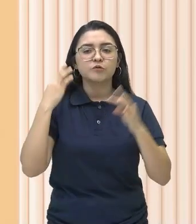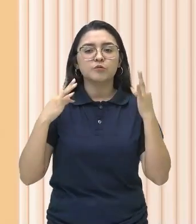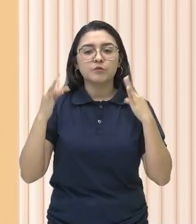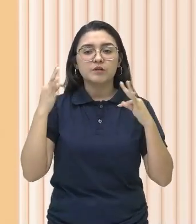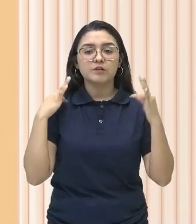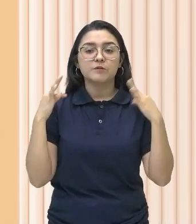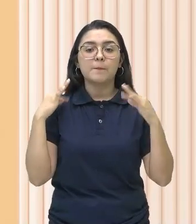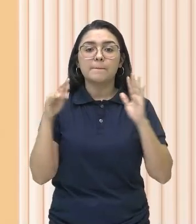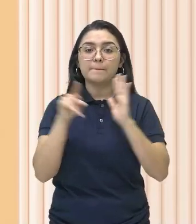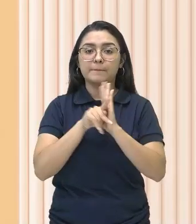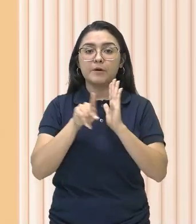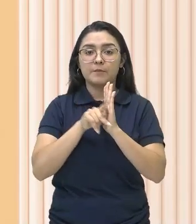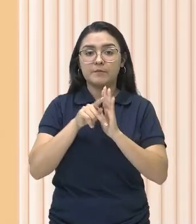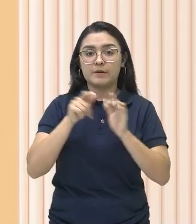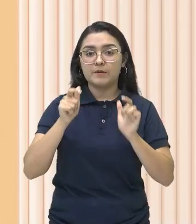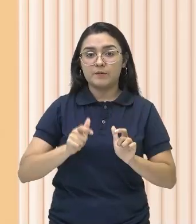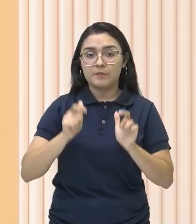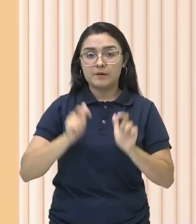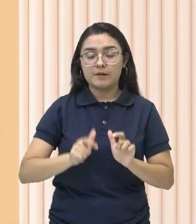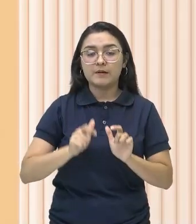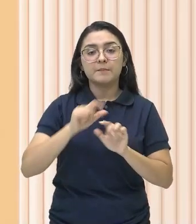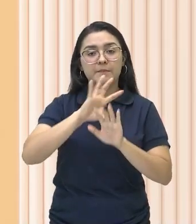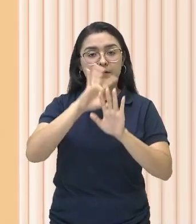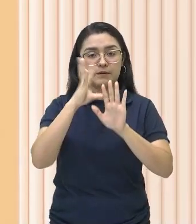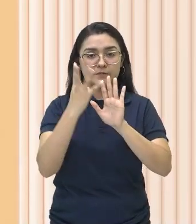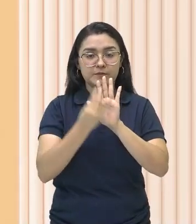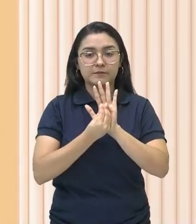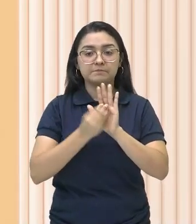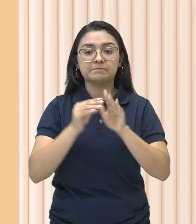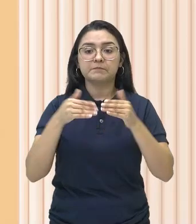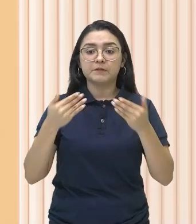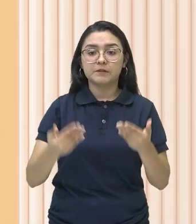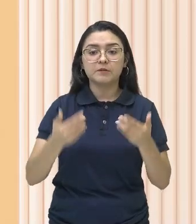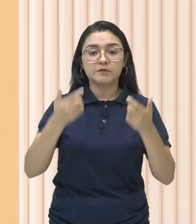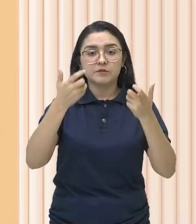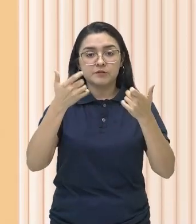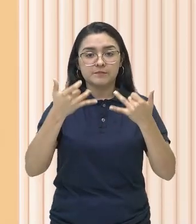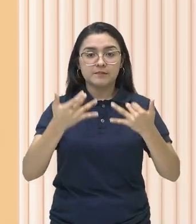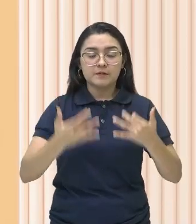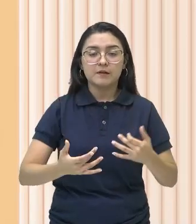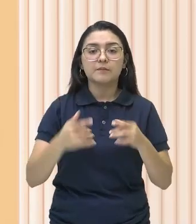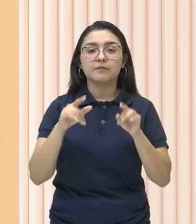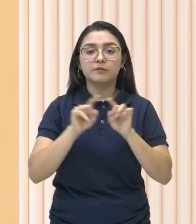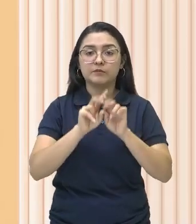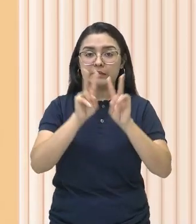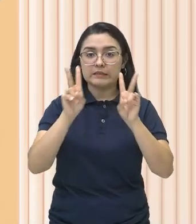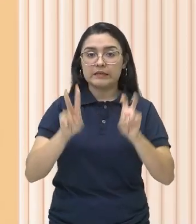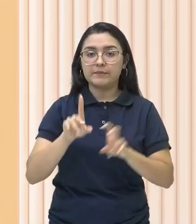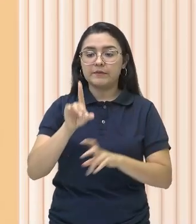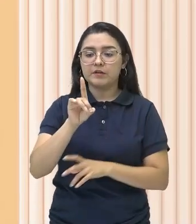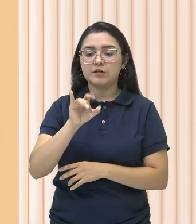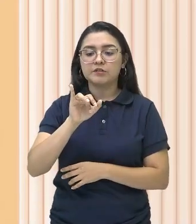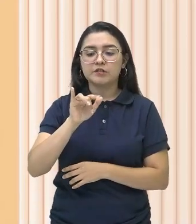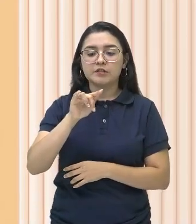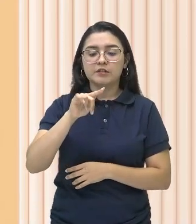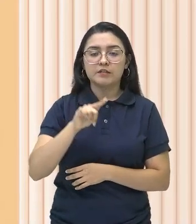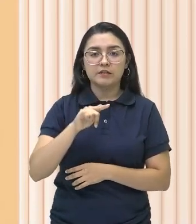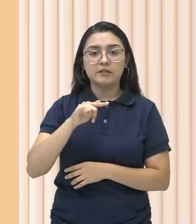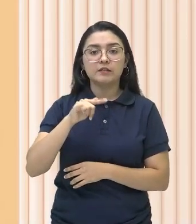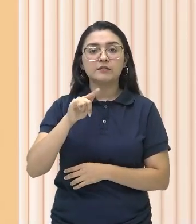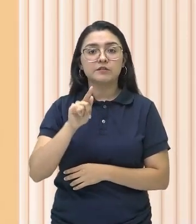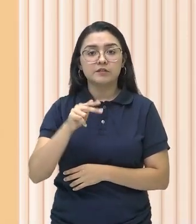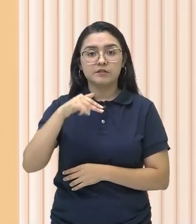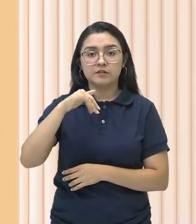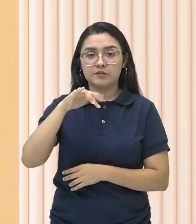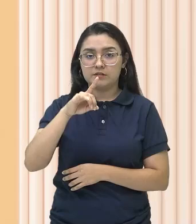da região. Muito bem, nós falamos sobre a dignidade, né? A ligação entre